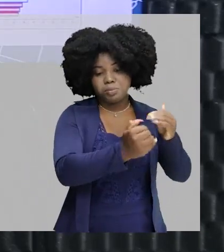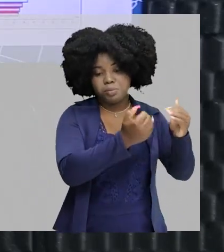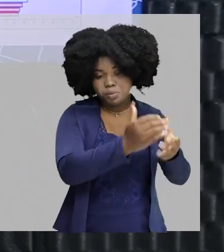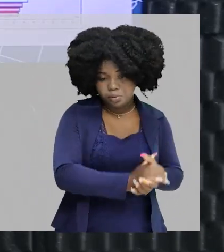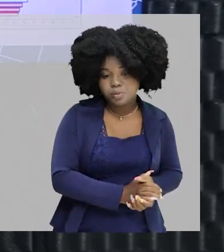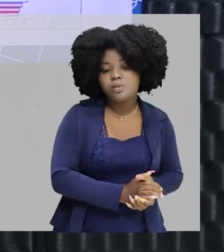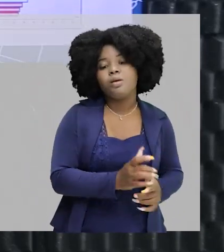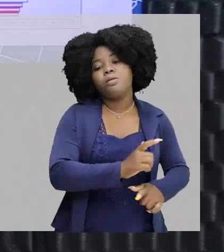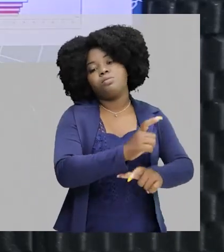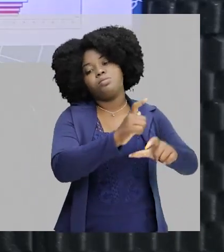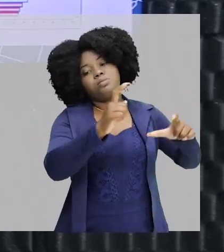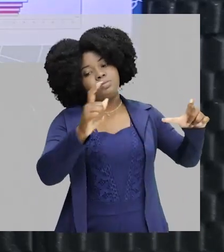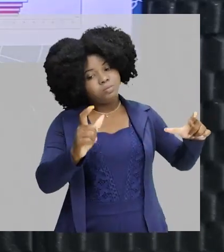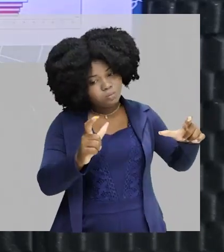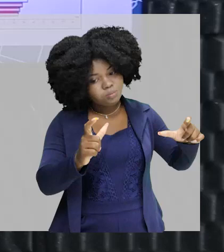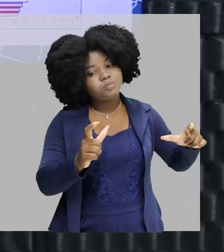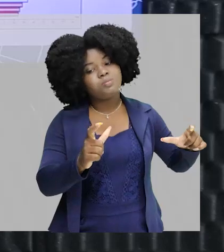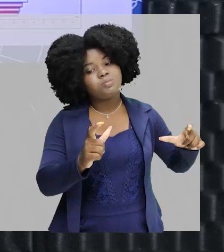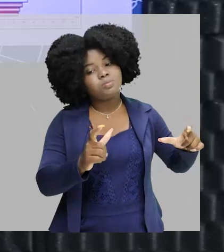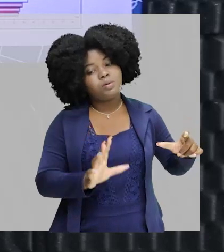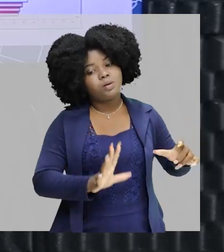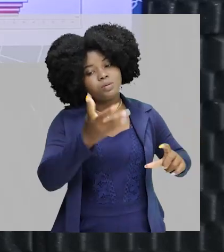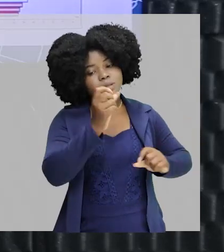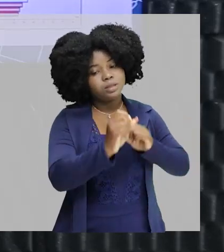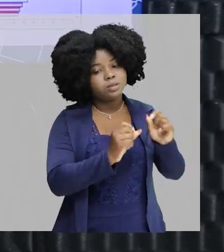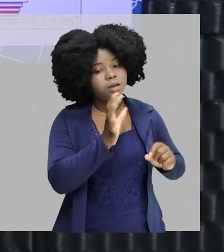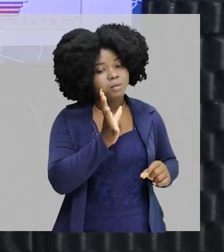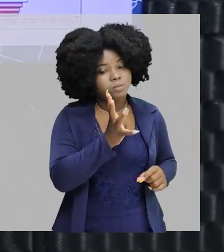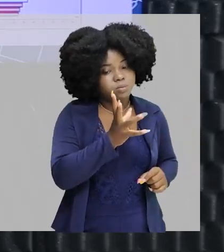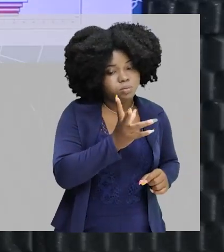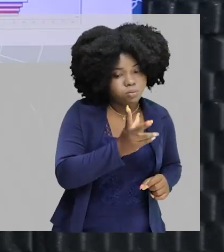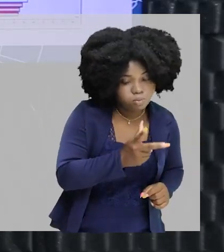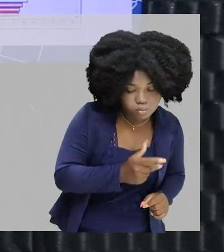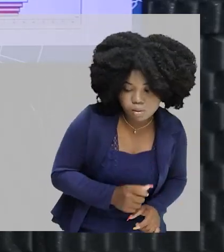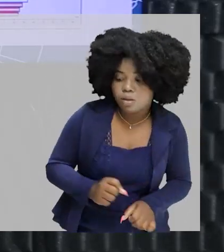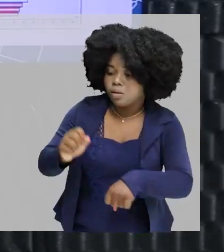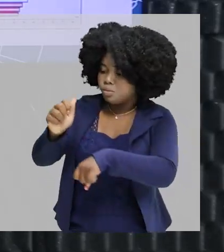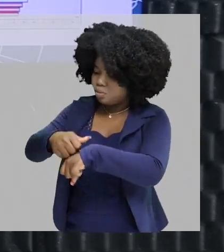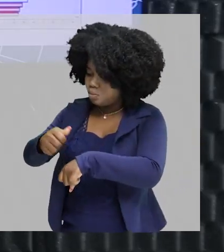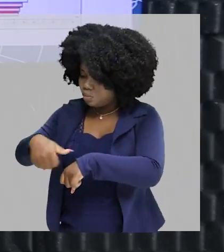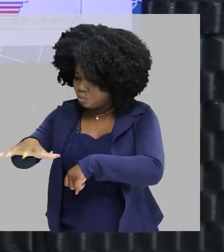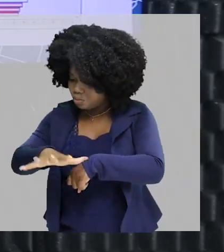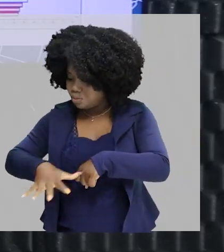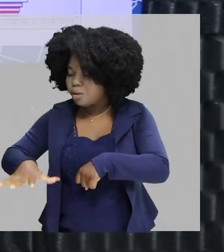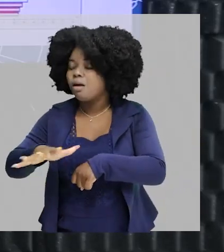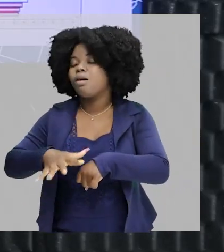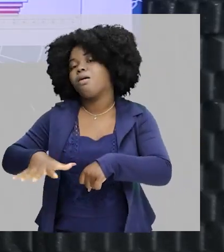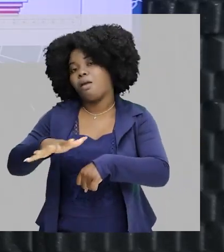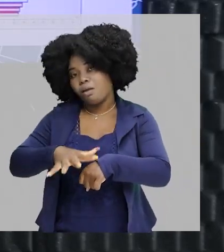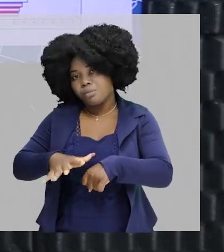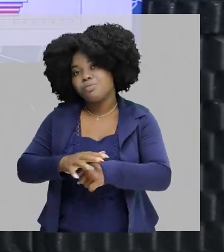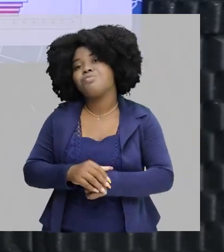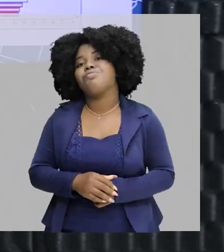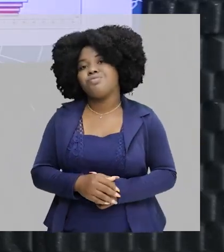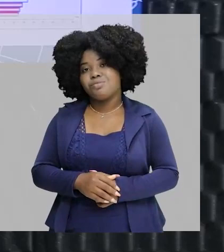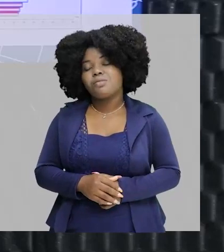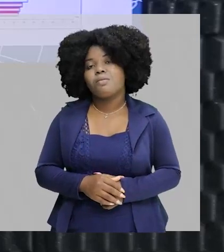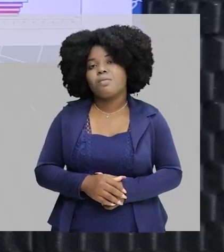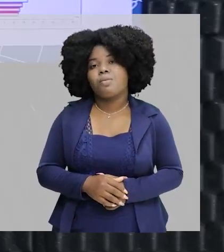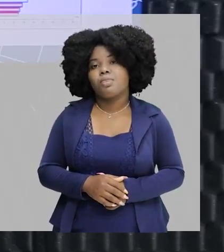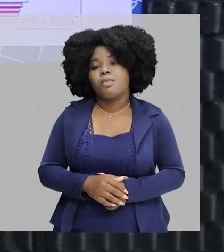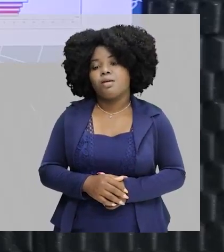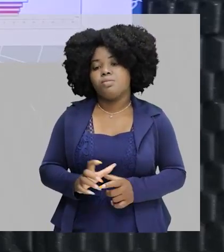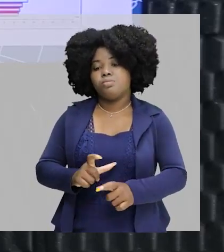o crescimento populacional ele já ocorre em ritmo mais lento, enquanto em regiões mais pobres, emergentes e